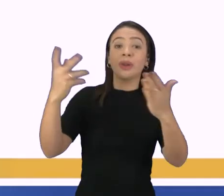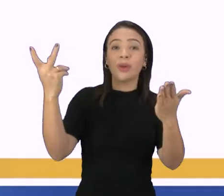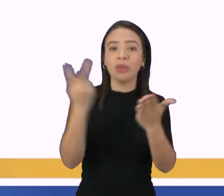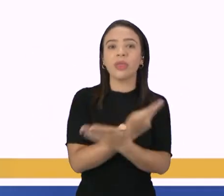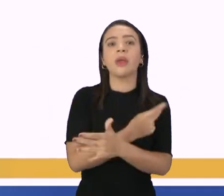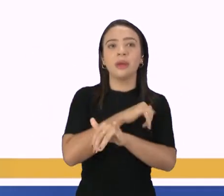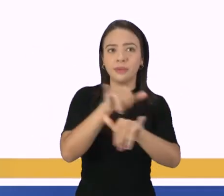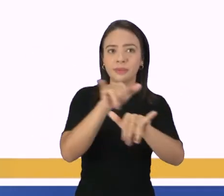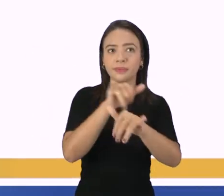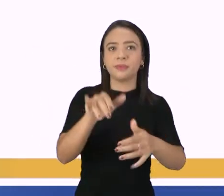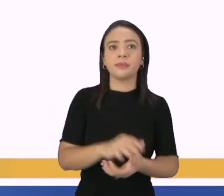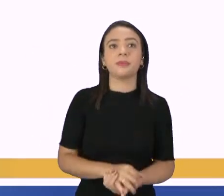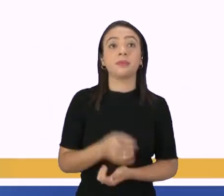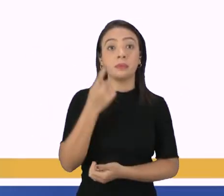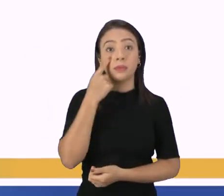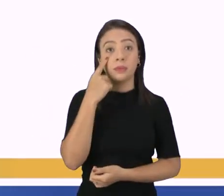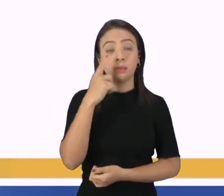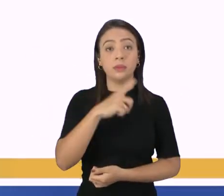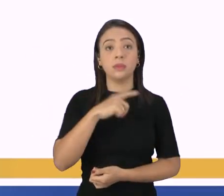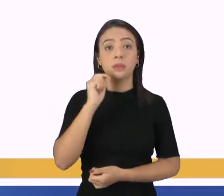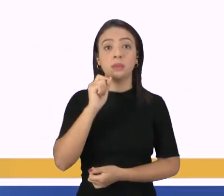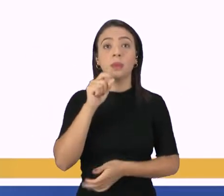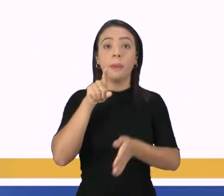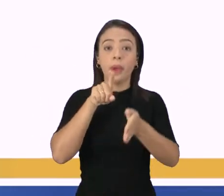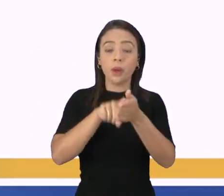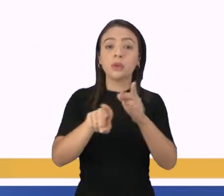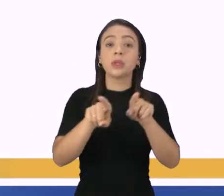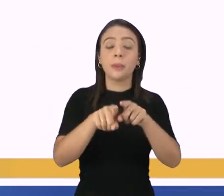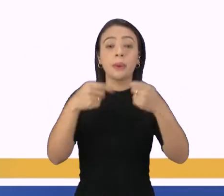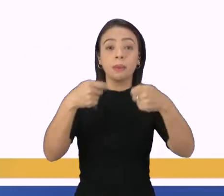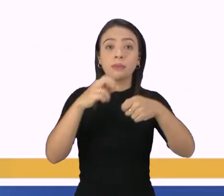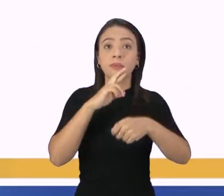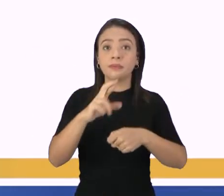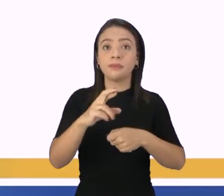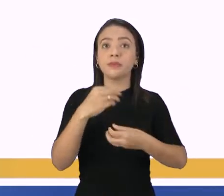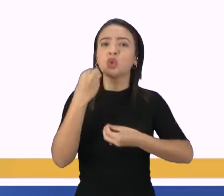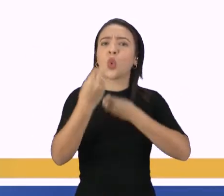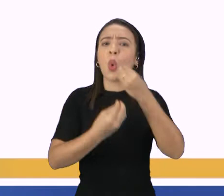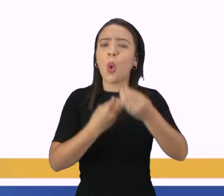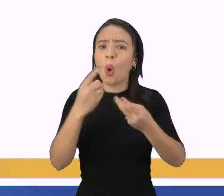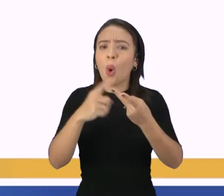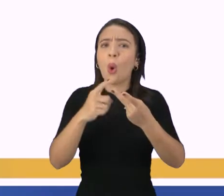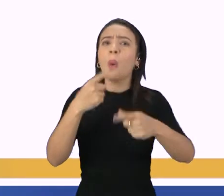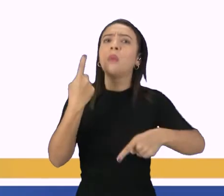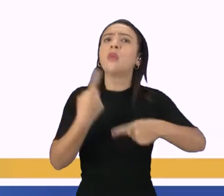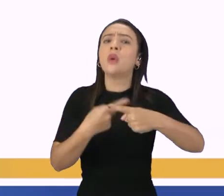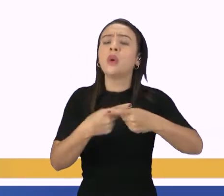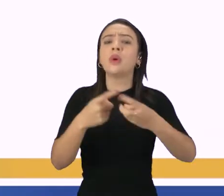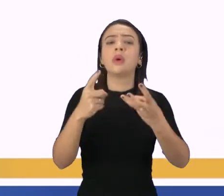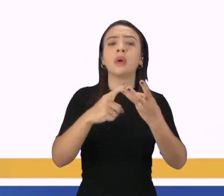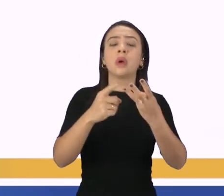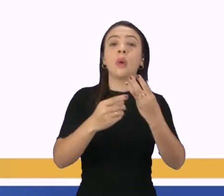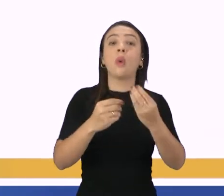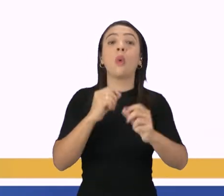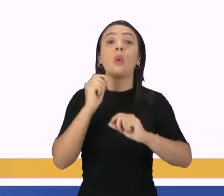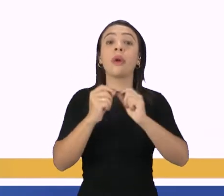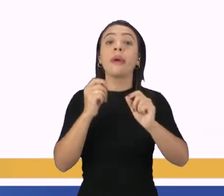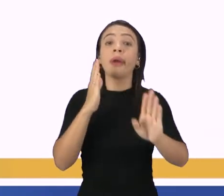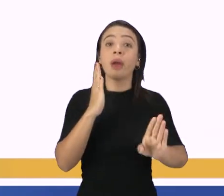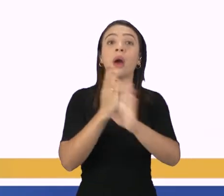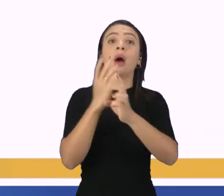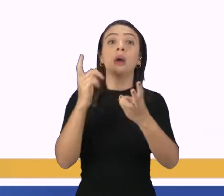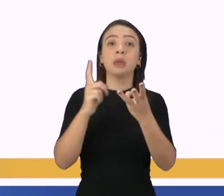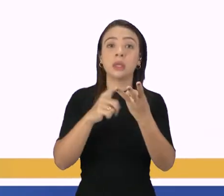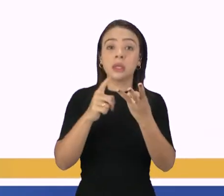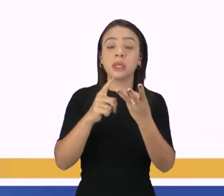noticiados. Veja aí que nós temos como perguntas para respondermos: como, porquê, consequências e fonte